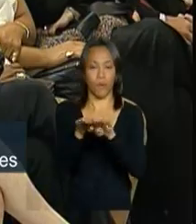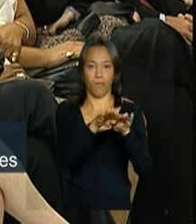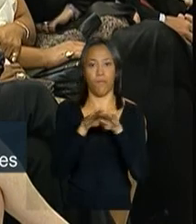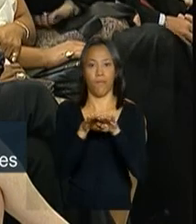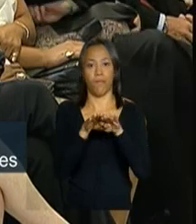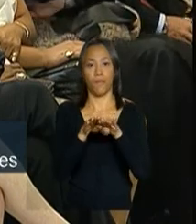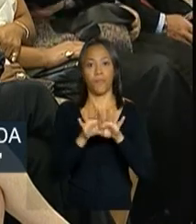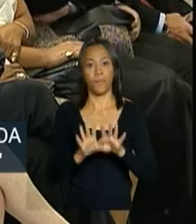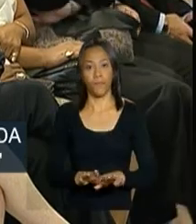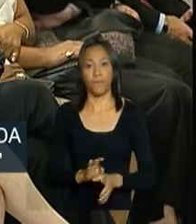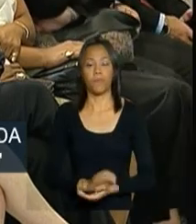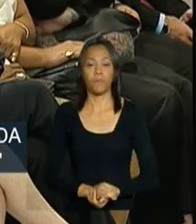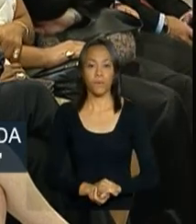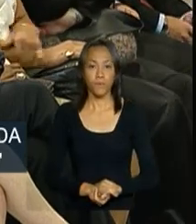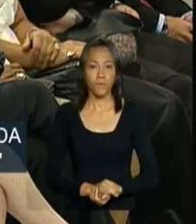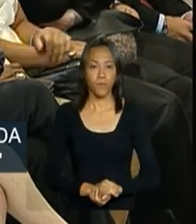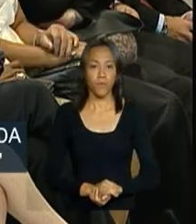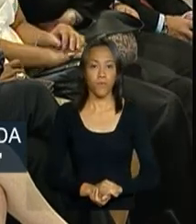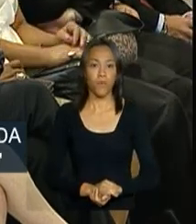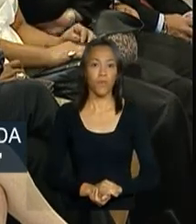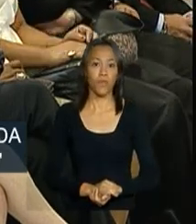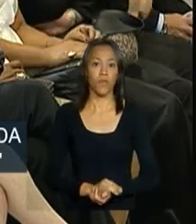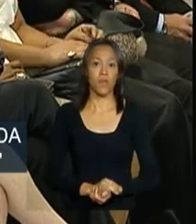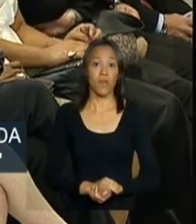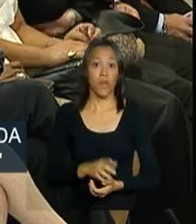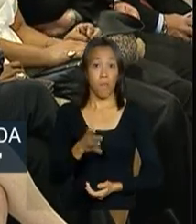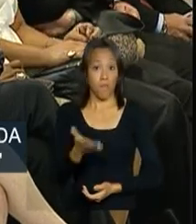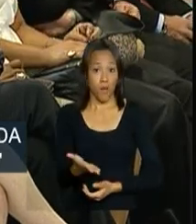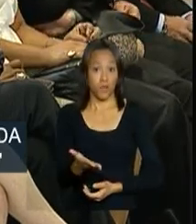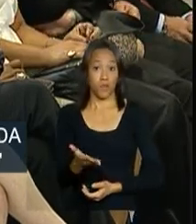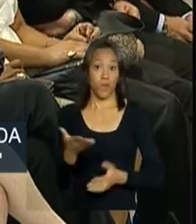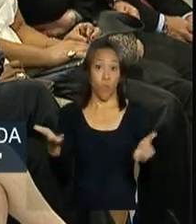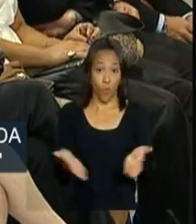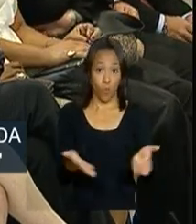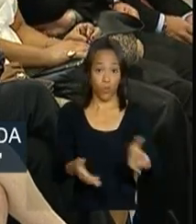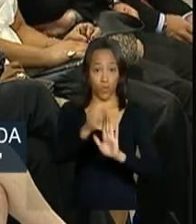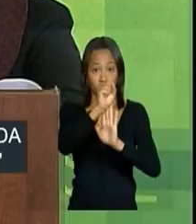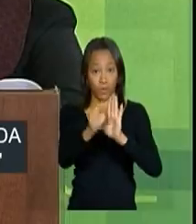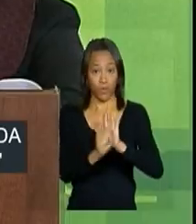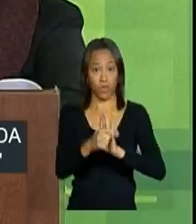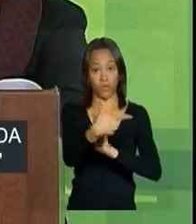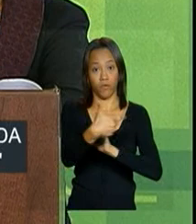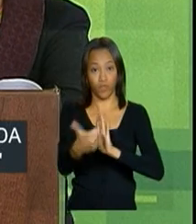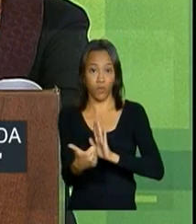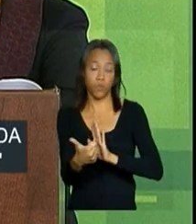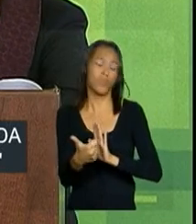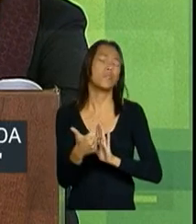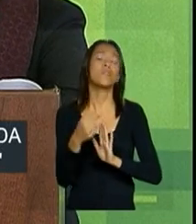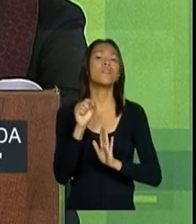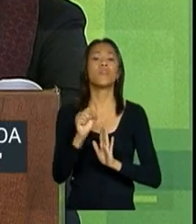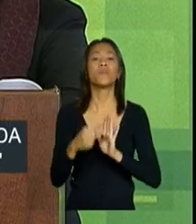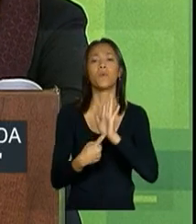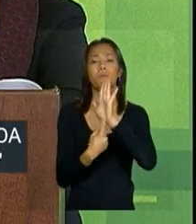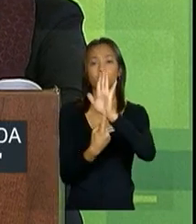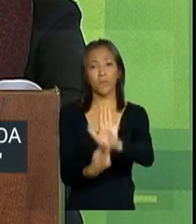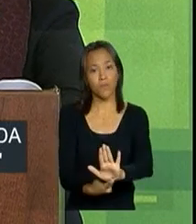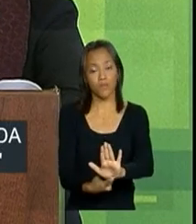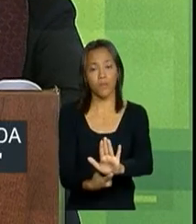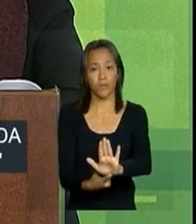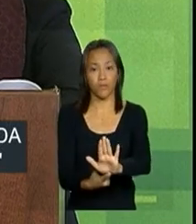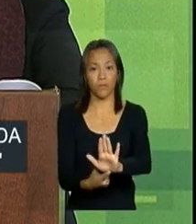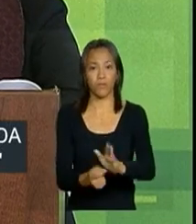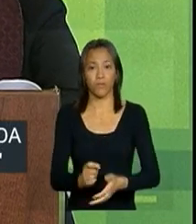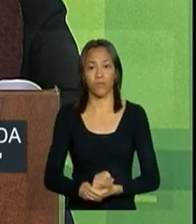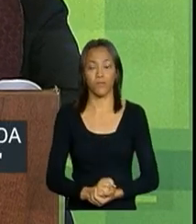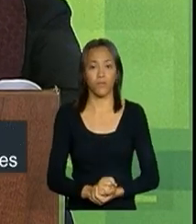E no entanto é a realidade do Século 21 tem mostrado que assume que a